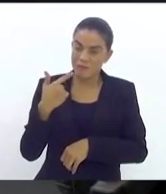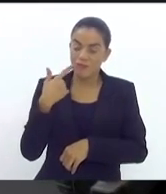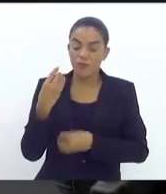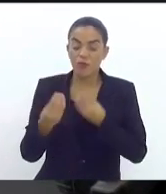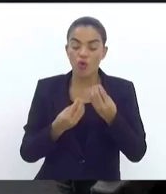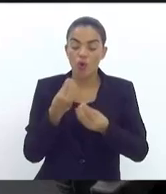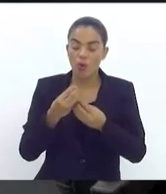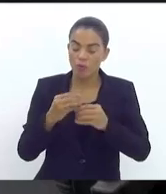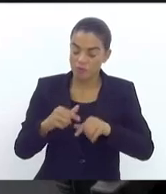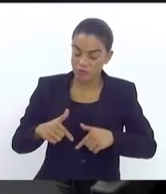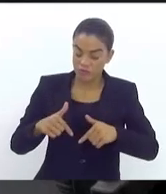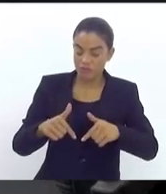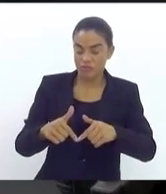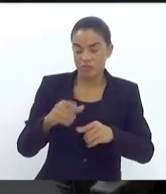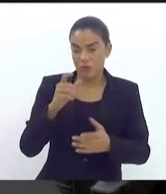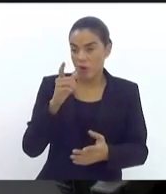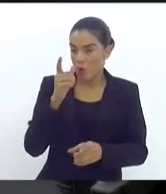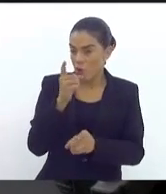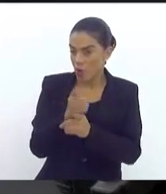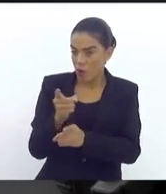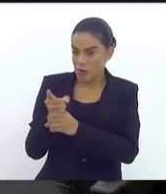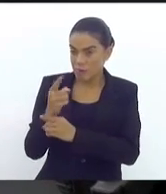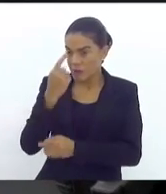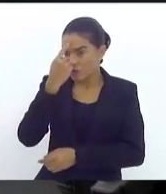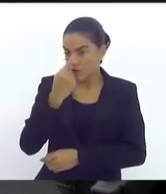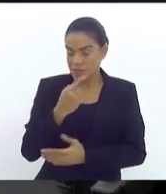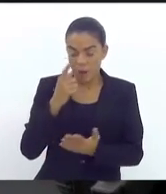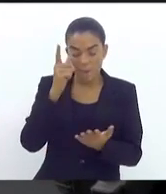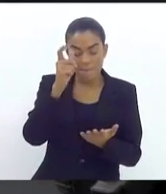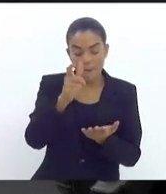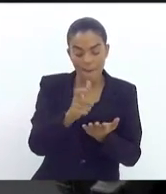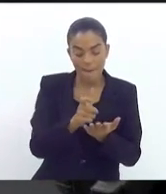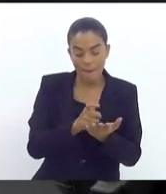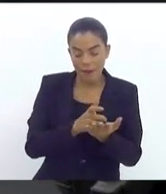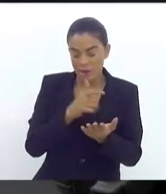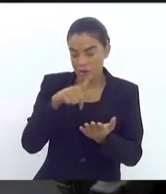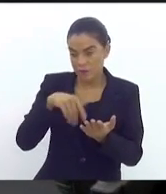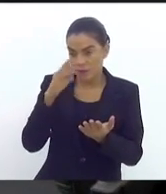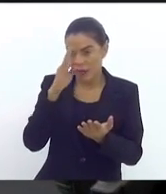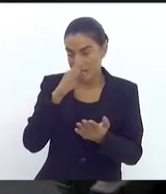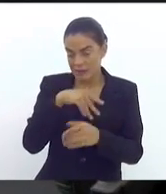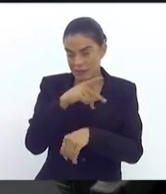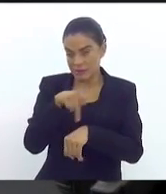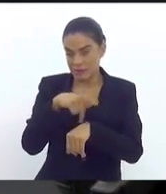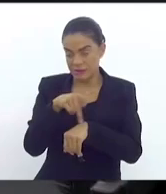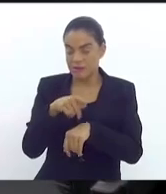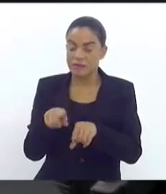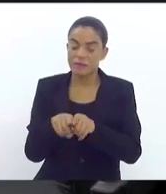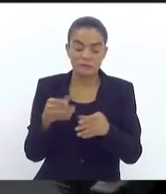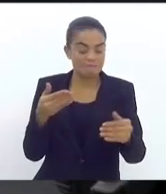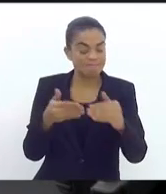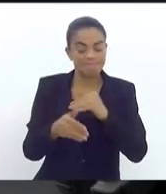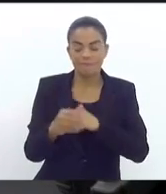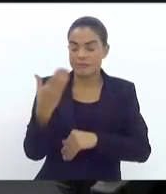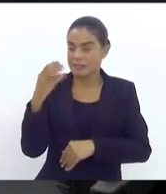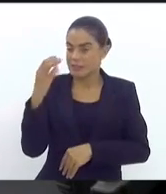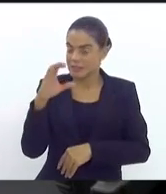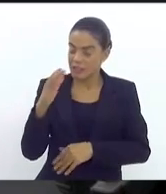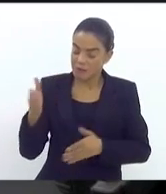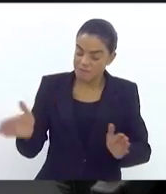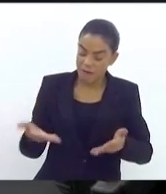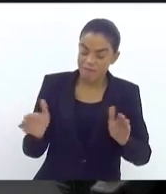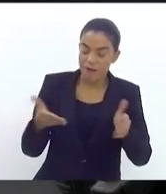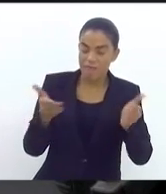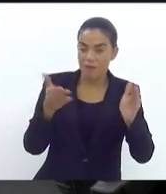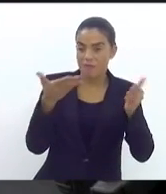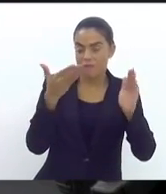como realizamos o reconhecimento de pessoas no país e no Estado do Rio de Janeiro, está em desacordo com a ciência e contribui para a